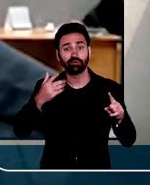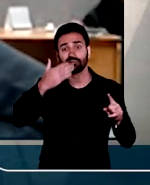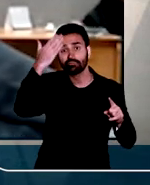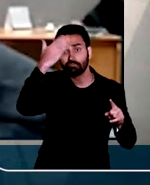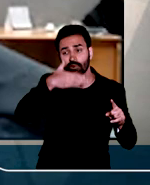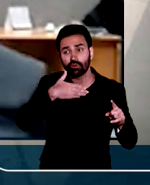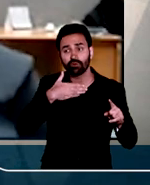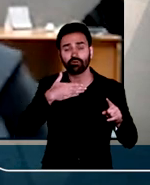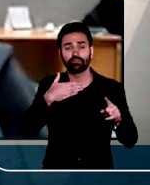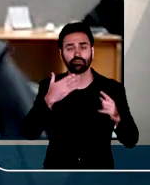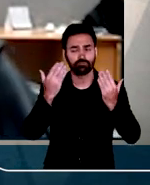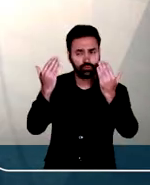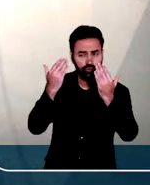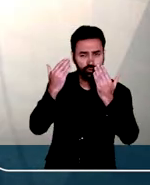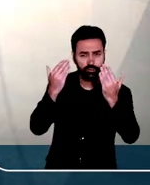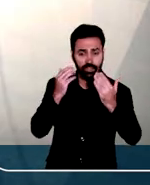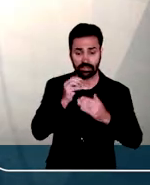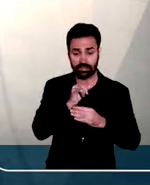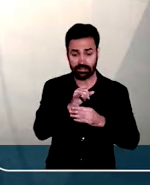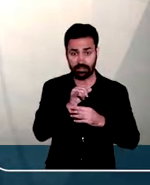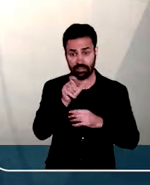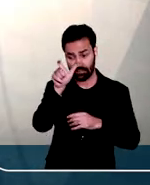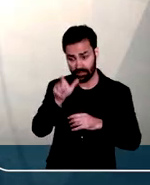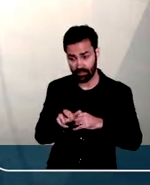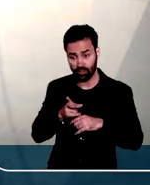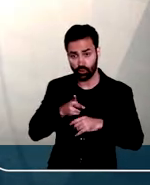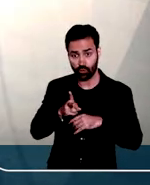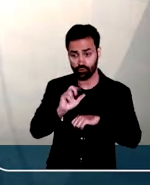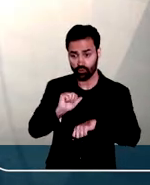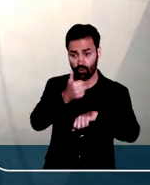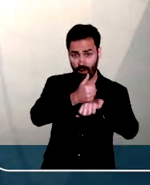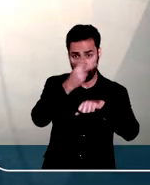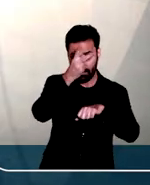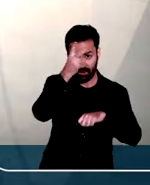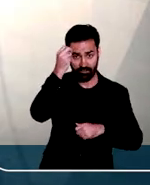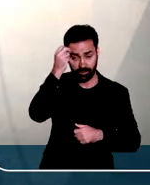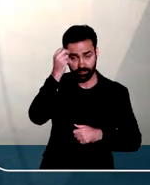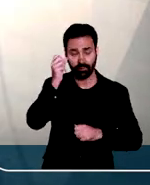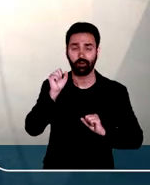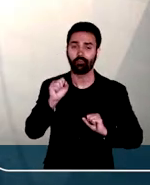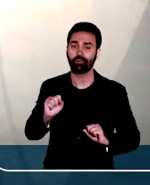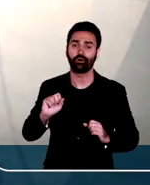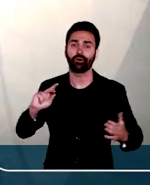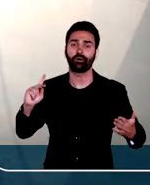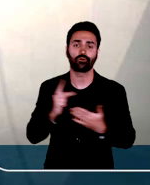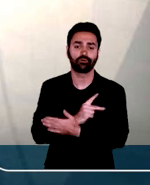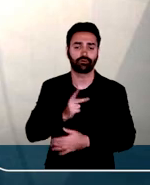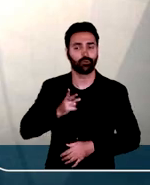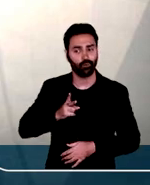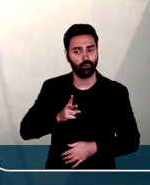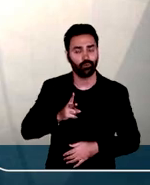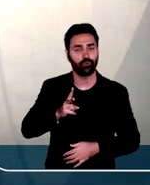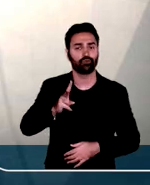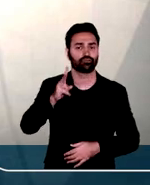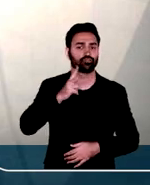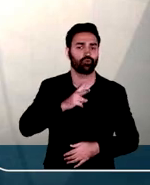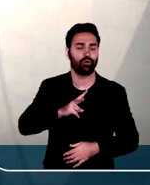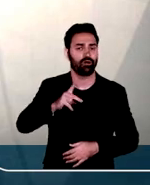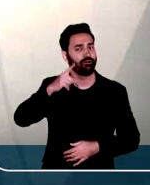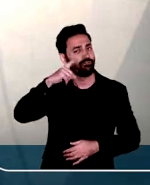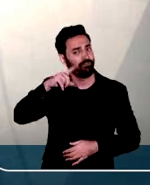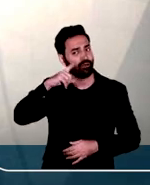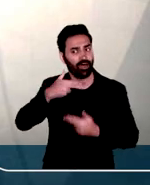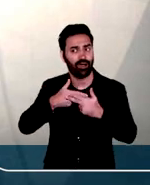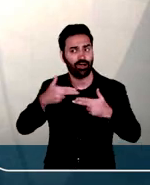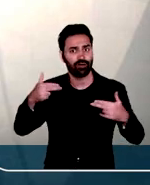apresentar el OB para sustentar a suspeita de que a permanência dele na prefeitura poderia resultar